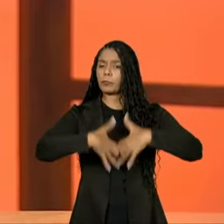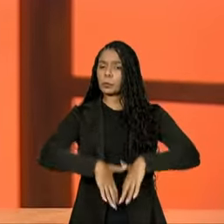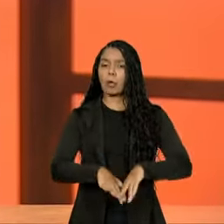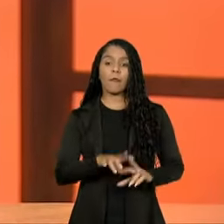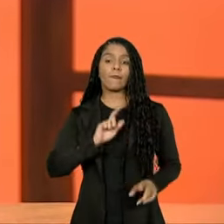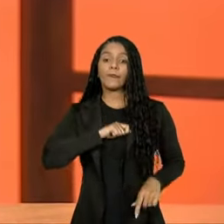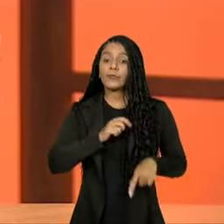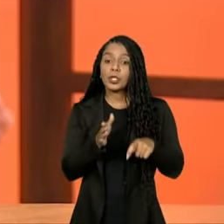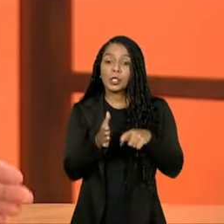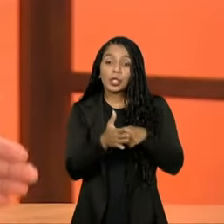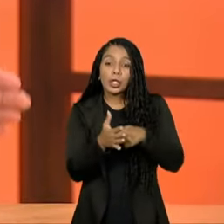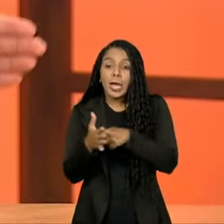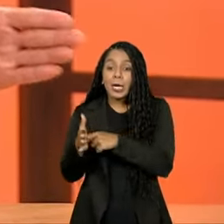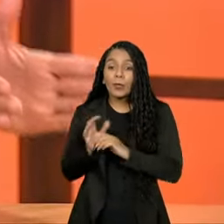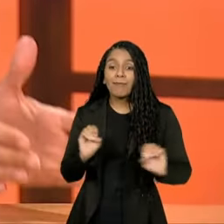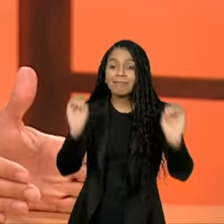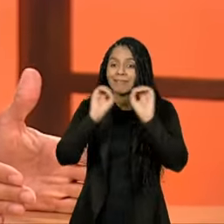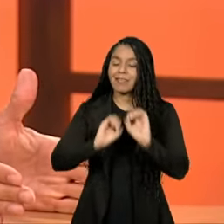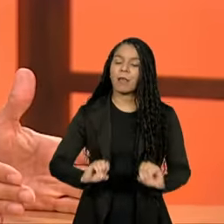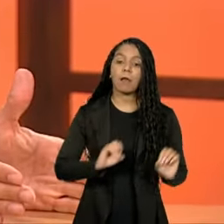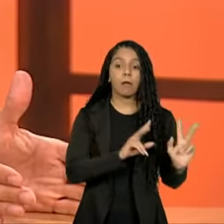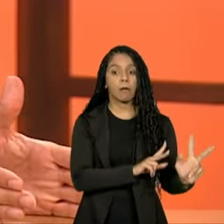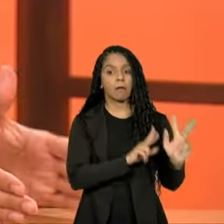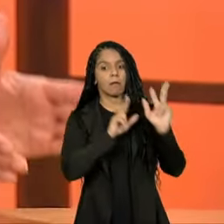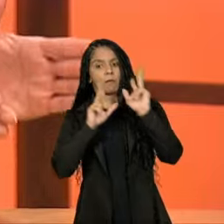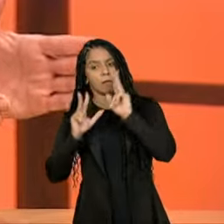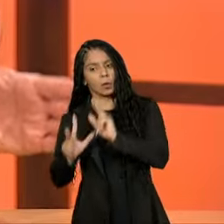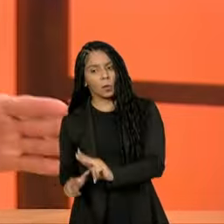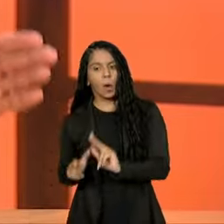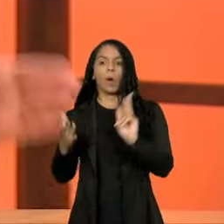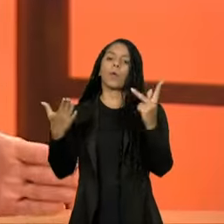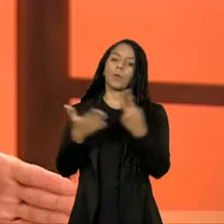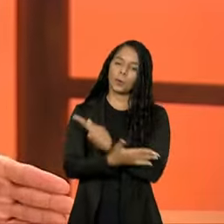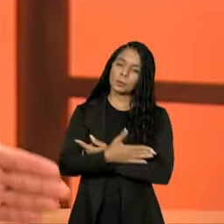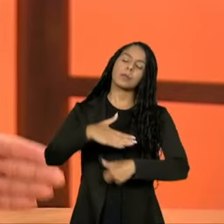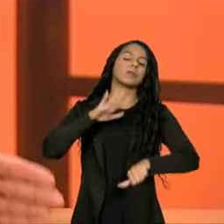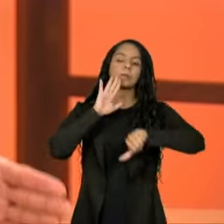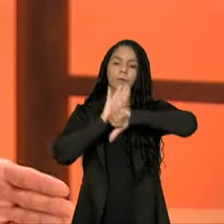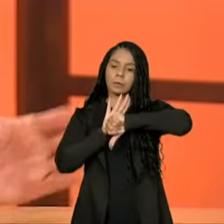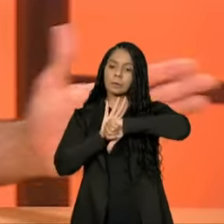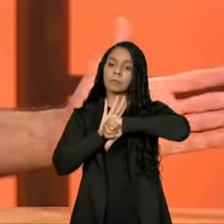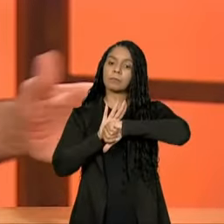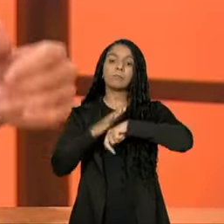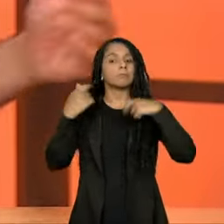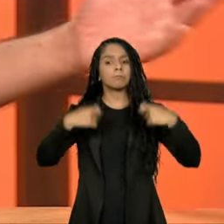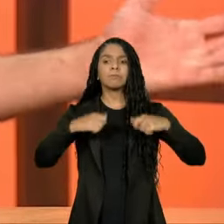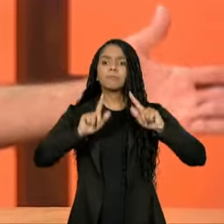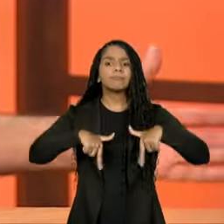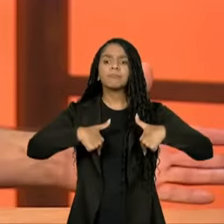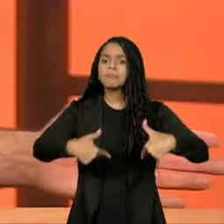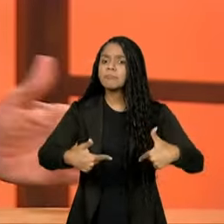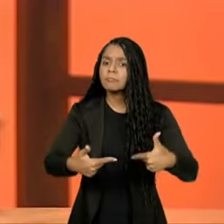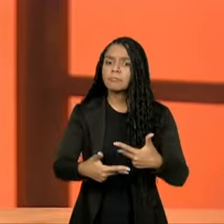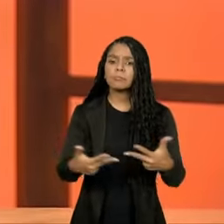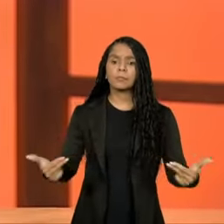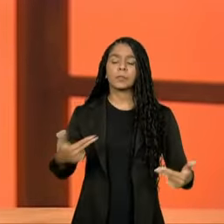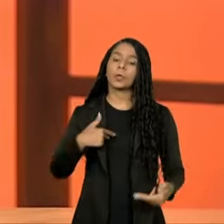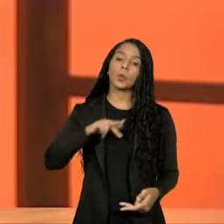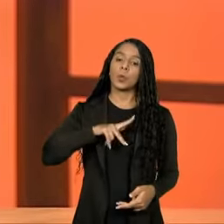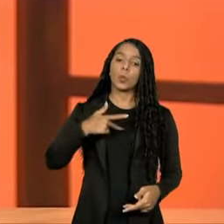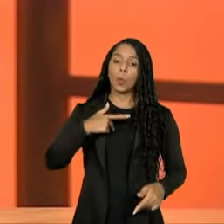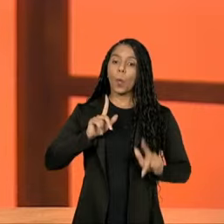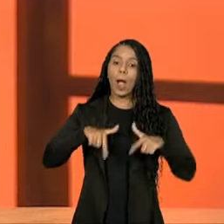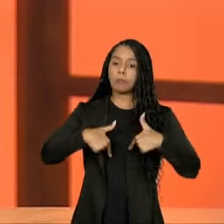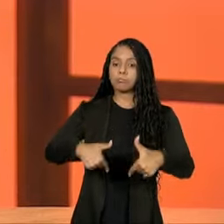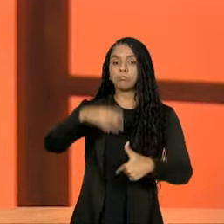fiscalizou. Mesma coisa a gente traz para o crime. Quer dizer, algo tem que ser feito, que pode não ser intervenção, mas